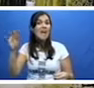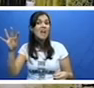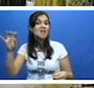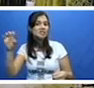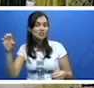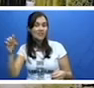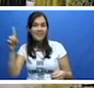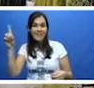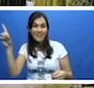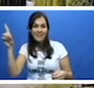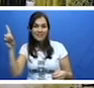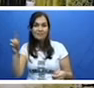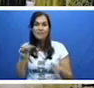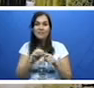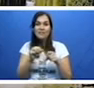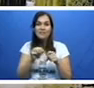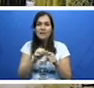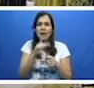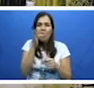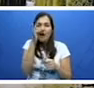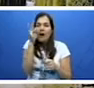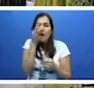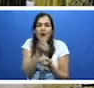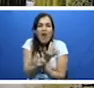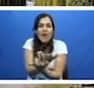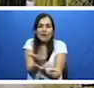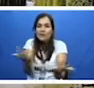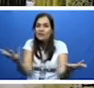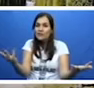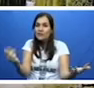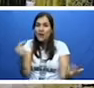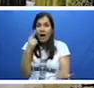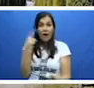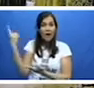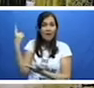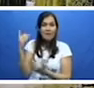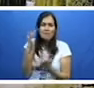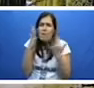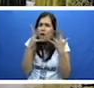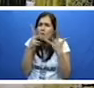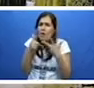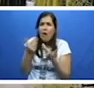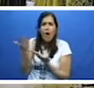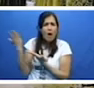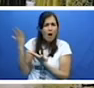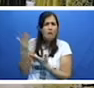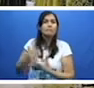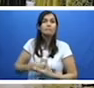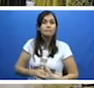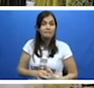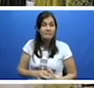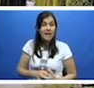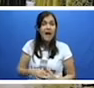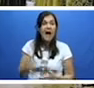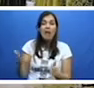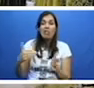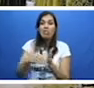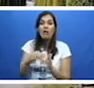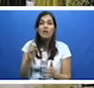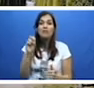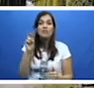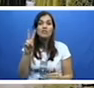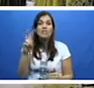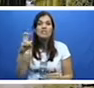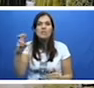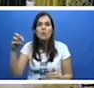ornamentação para força já vai fazer Jardins pela beleza que ela tem é uma planta alta que pode chegar até 25 metros de altura e